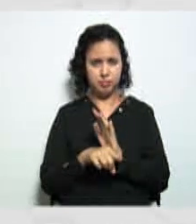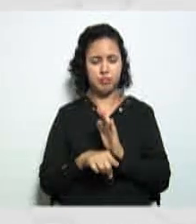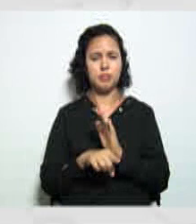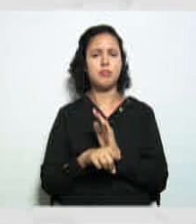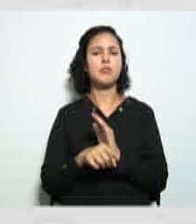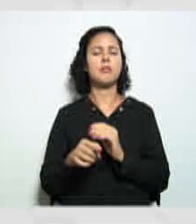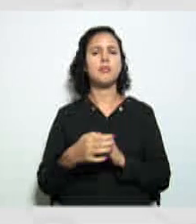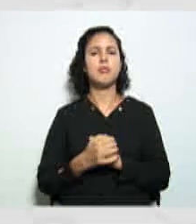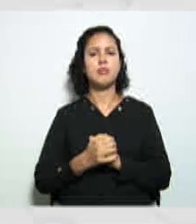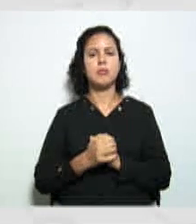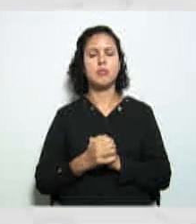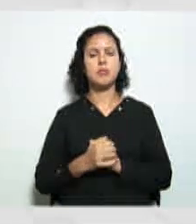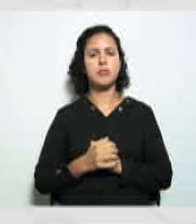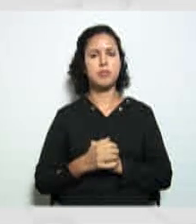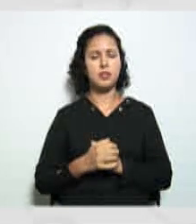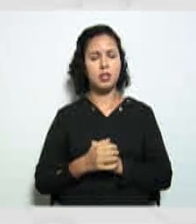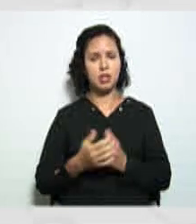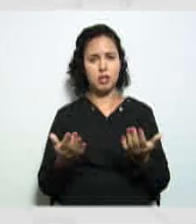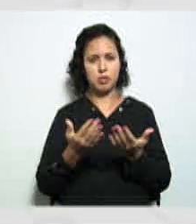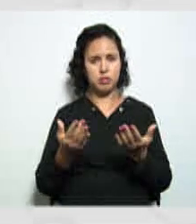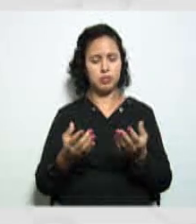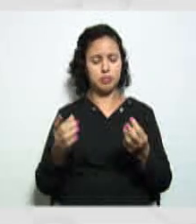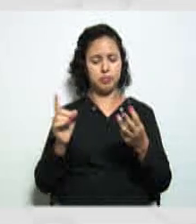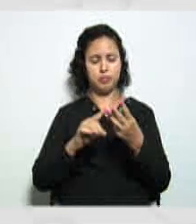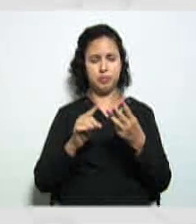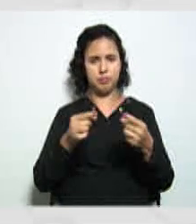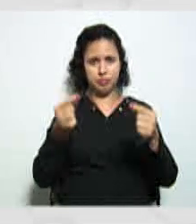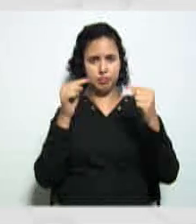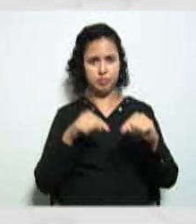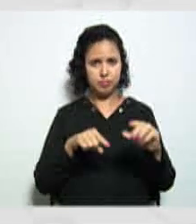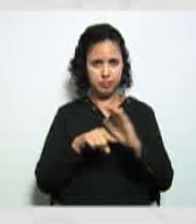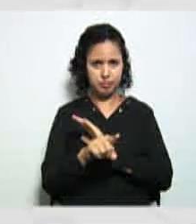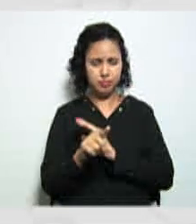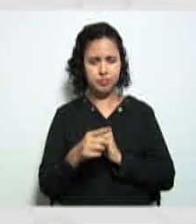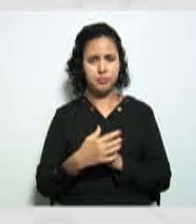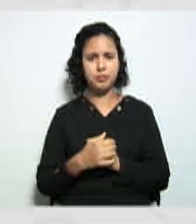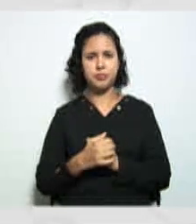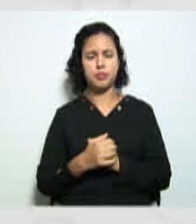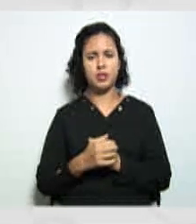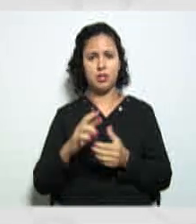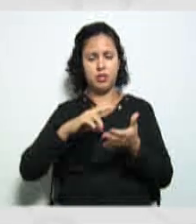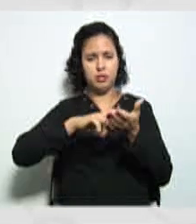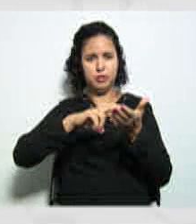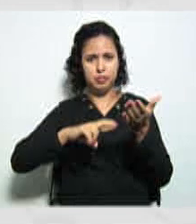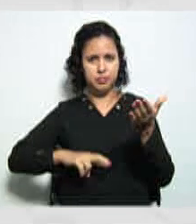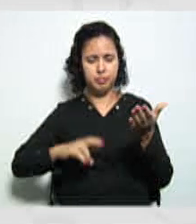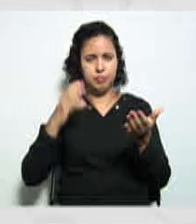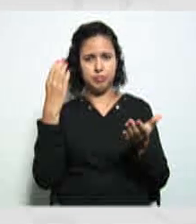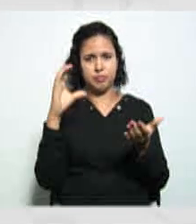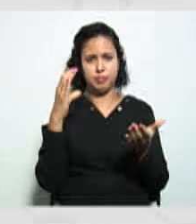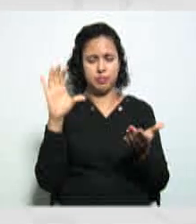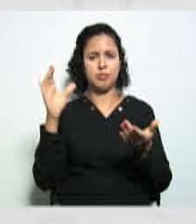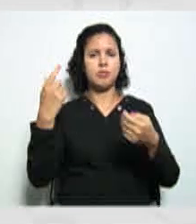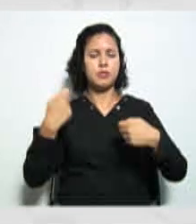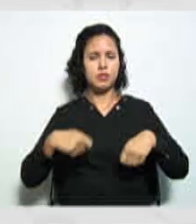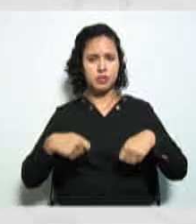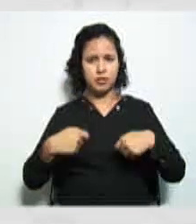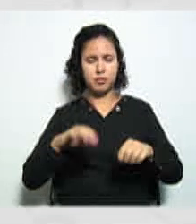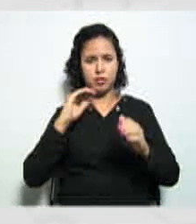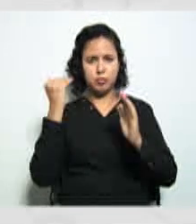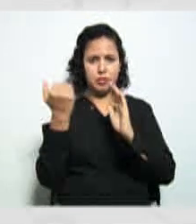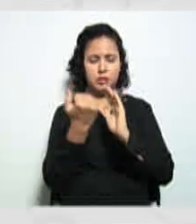às nossas afirmativas. Vamos lá para a terceira. A redação científica tem que atender